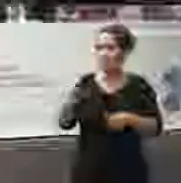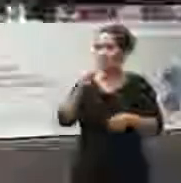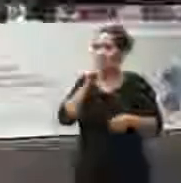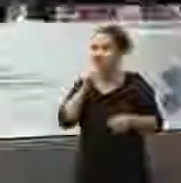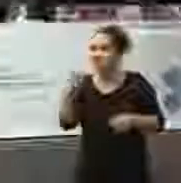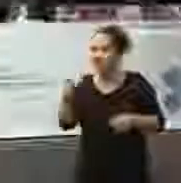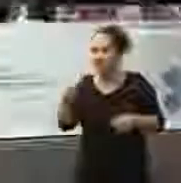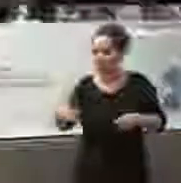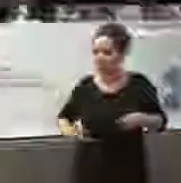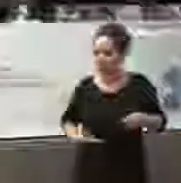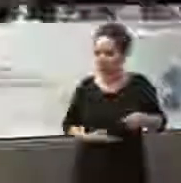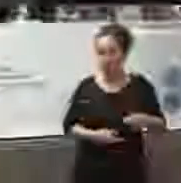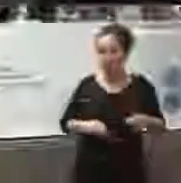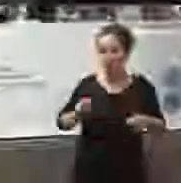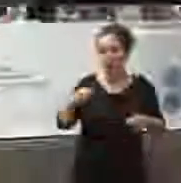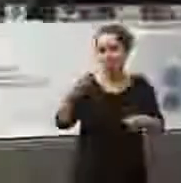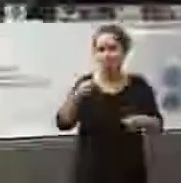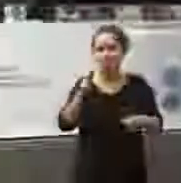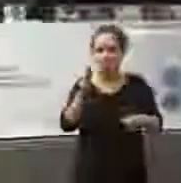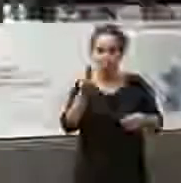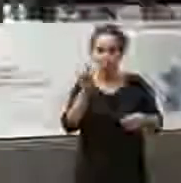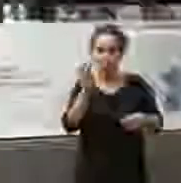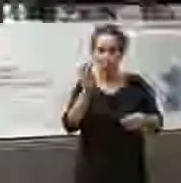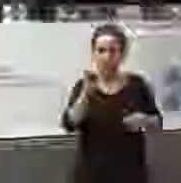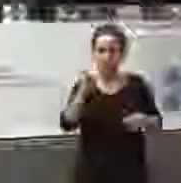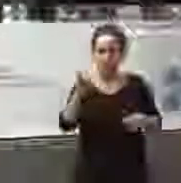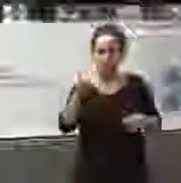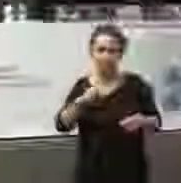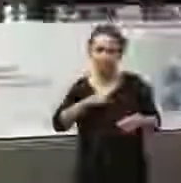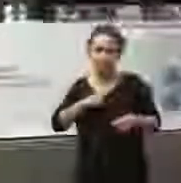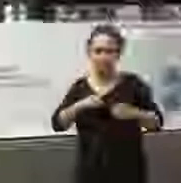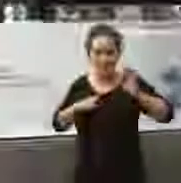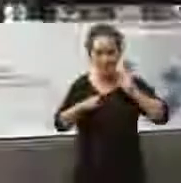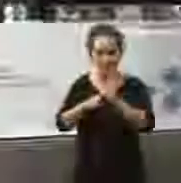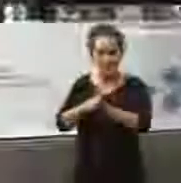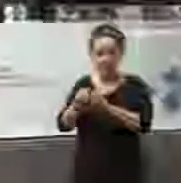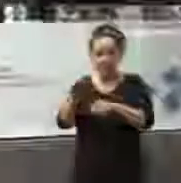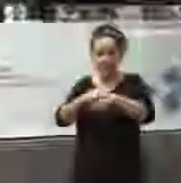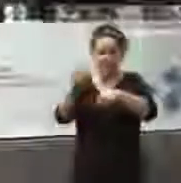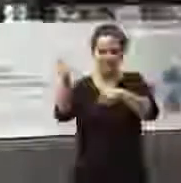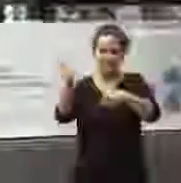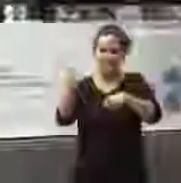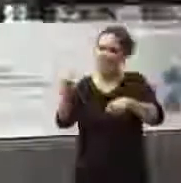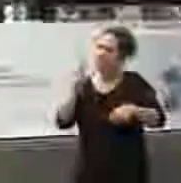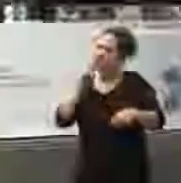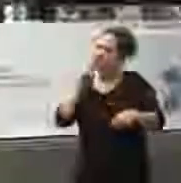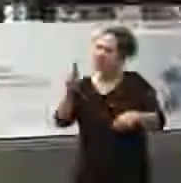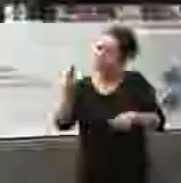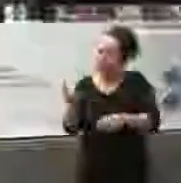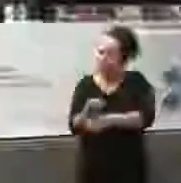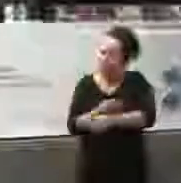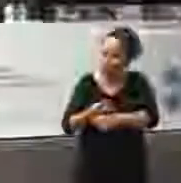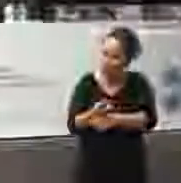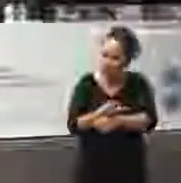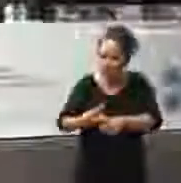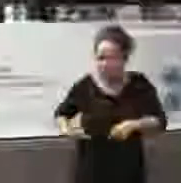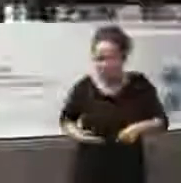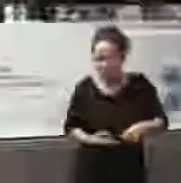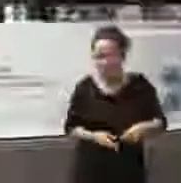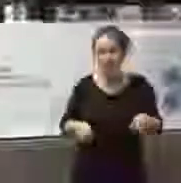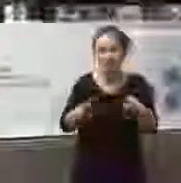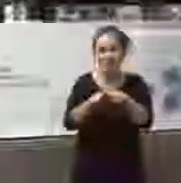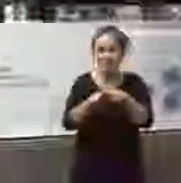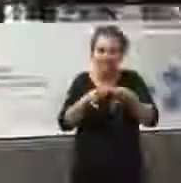ou thees teriam é já havendo uma oferta maior eles resolvem procurar a cirurgia o leito de